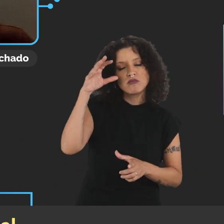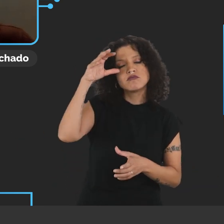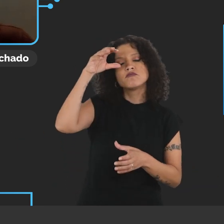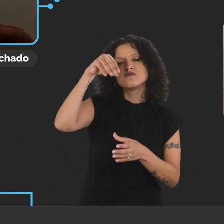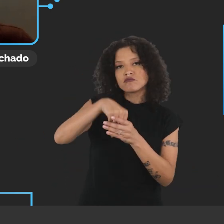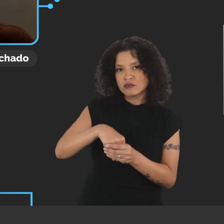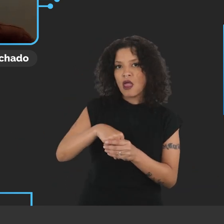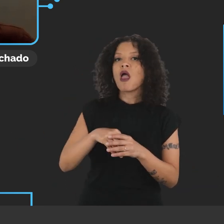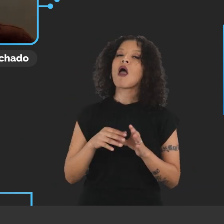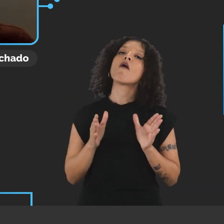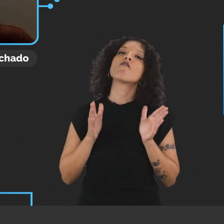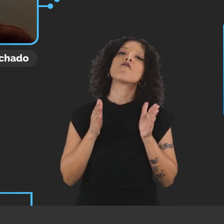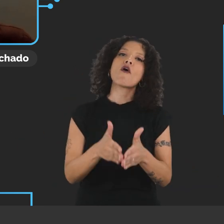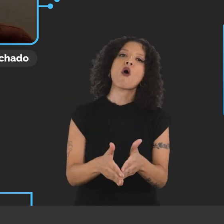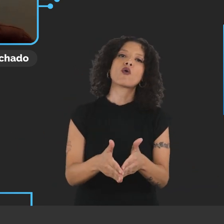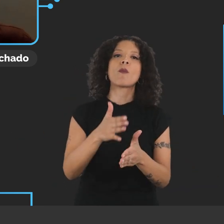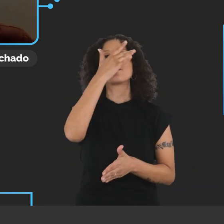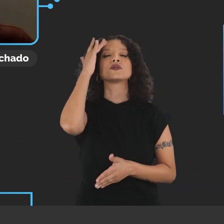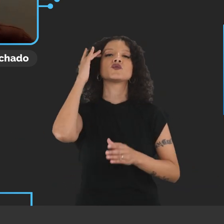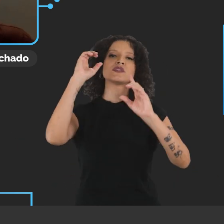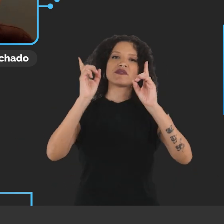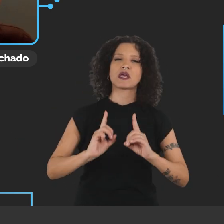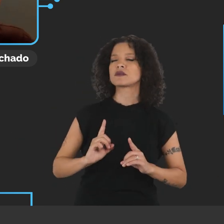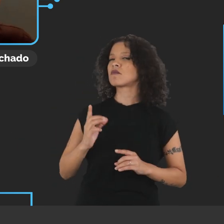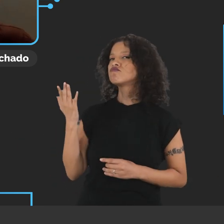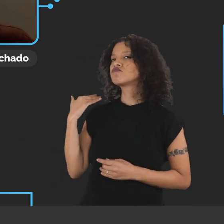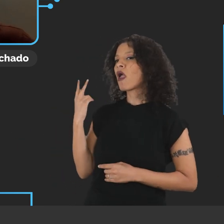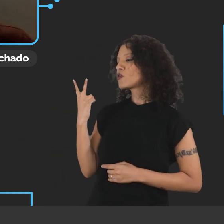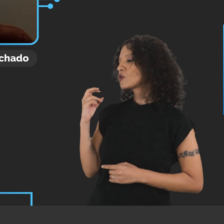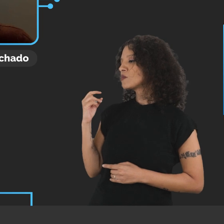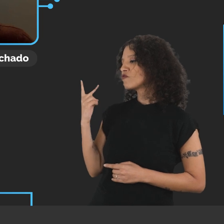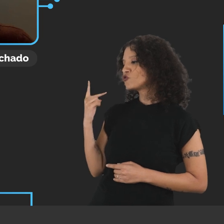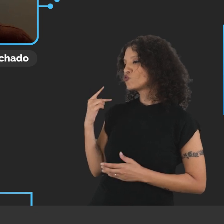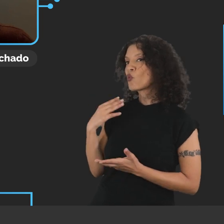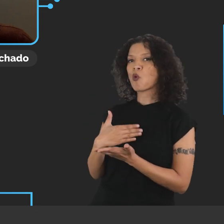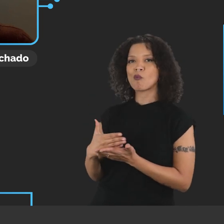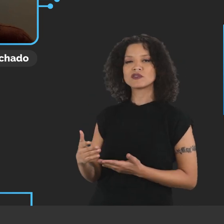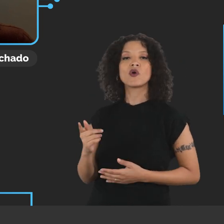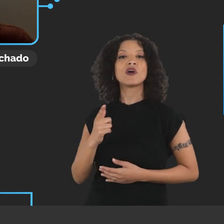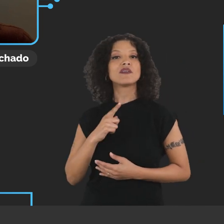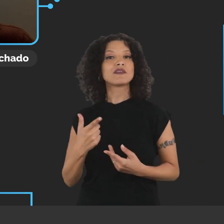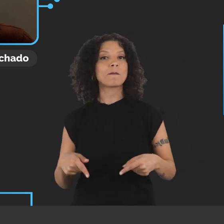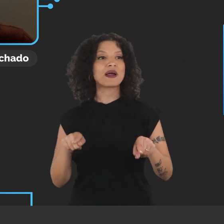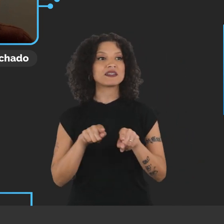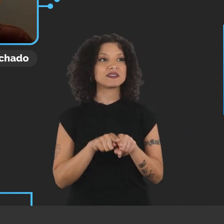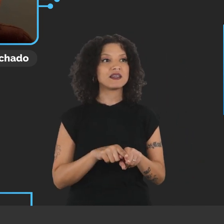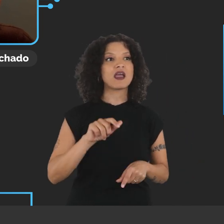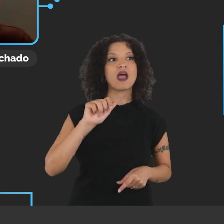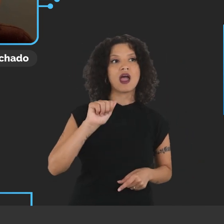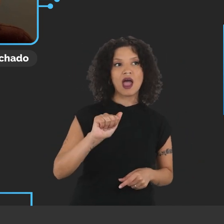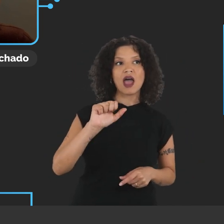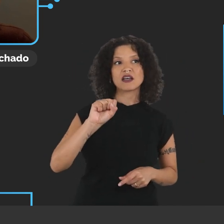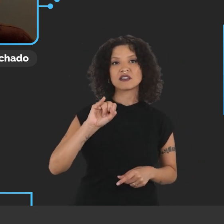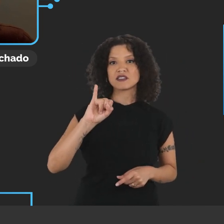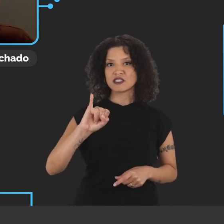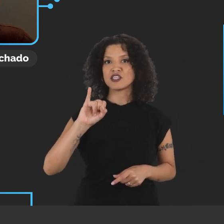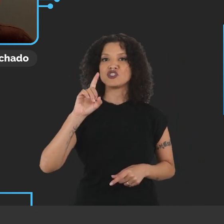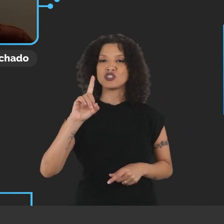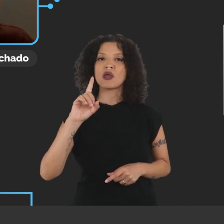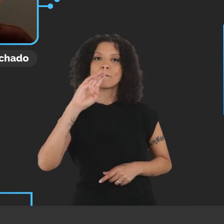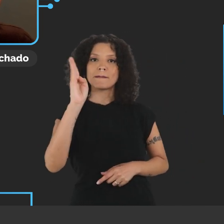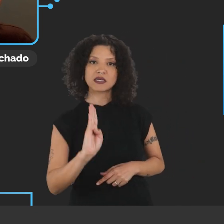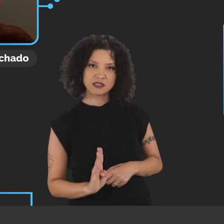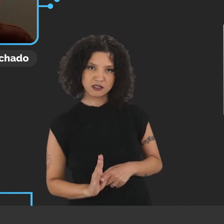com deficiência. Esse projeto nasceu em 2021, já vou falar um pouquinho mais sobre isso, e tem parceiros importantes como a CID